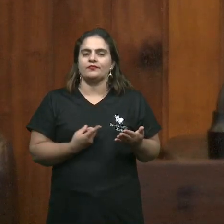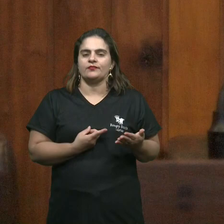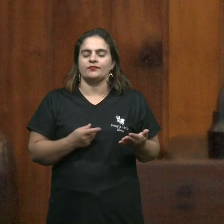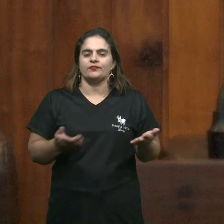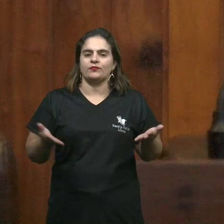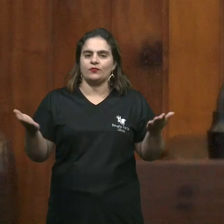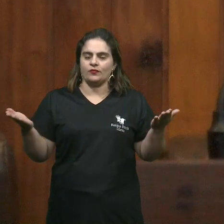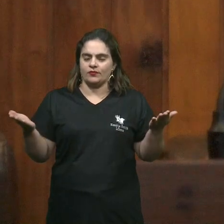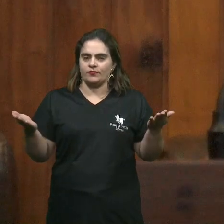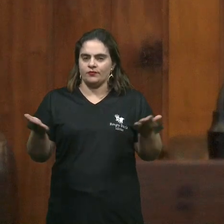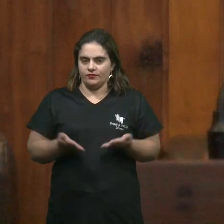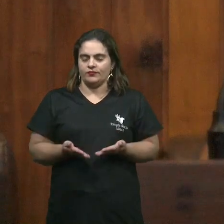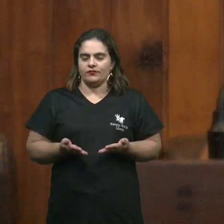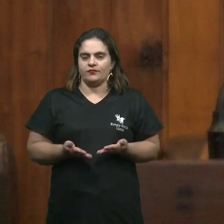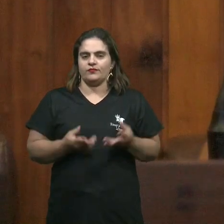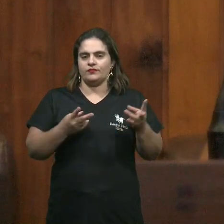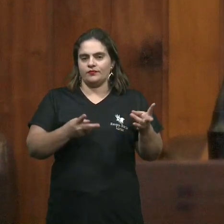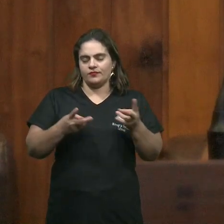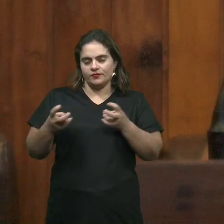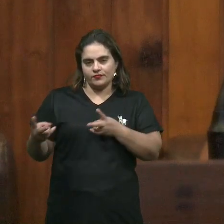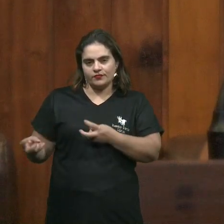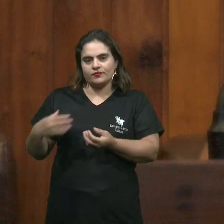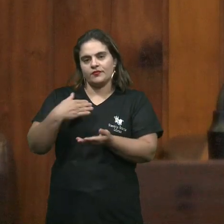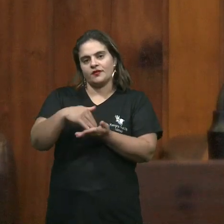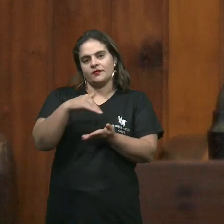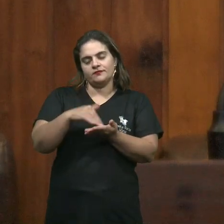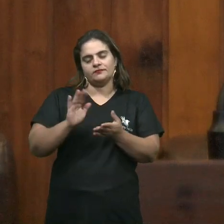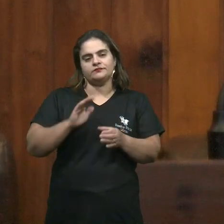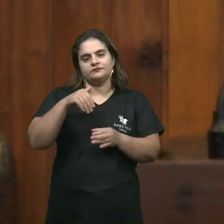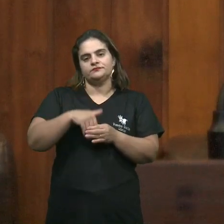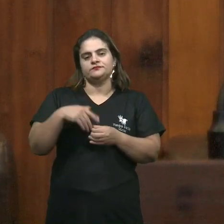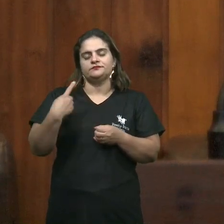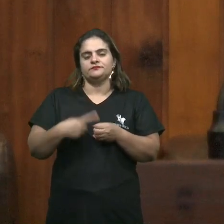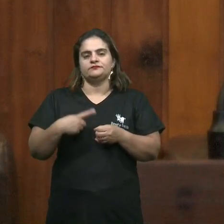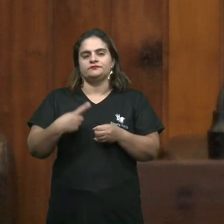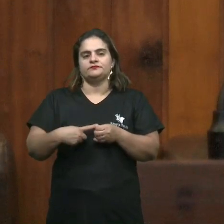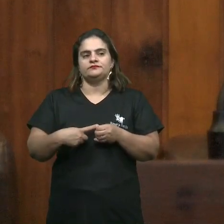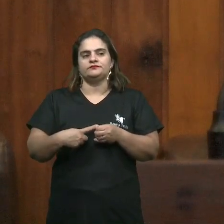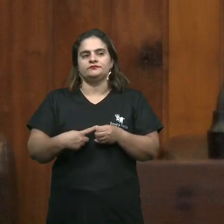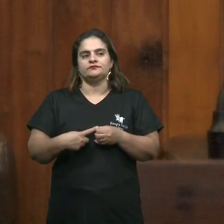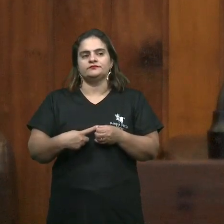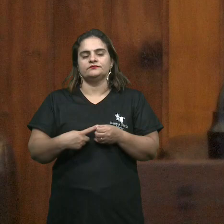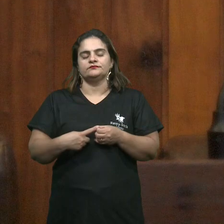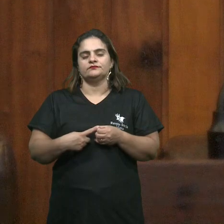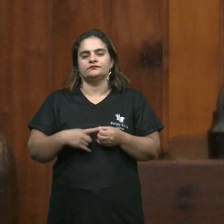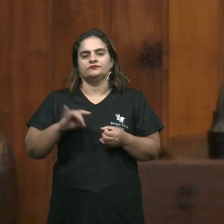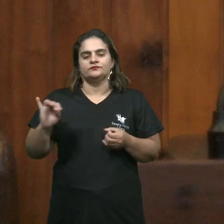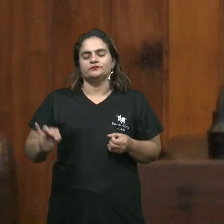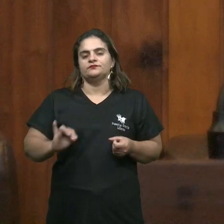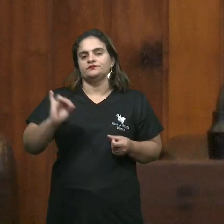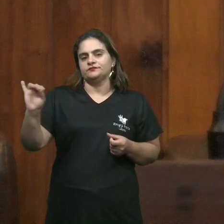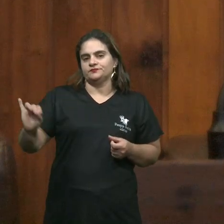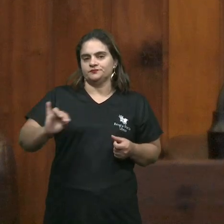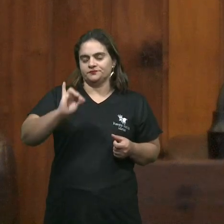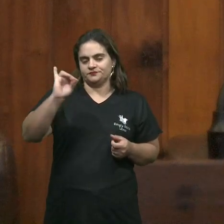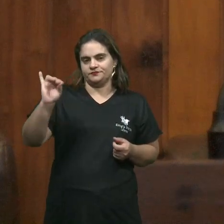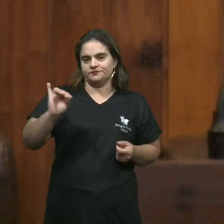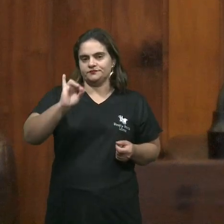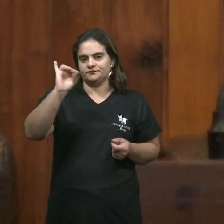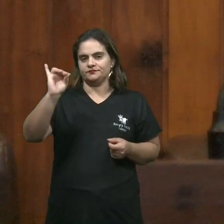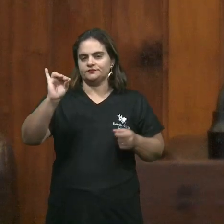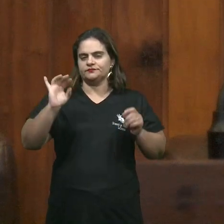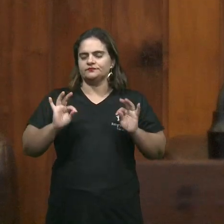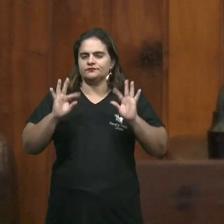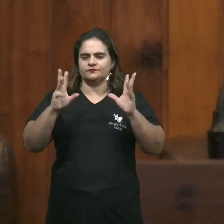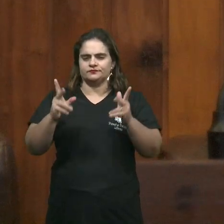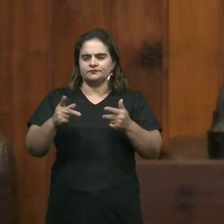tendo esta secretaria dentro da nossa cidade, doutor Nardi, com certeza, tudo